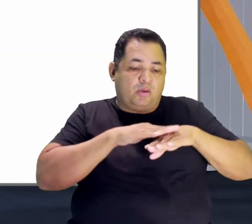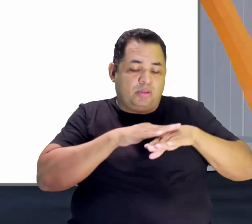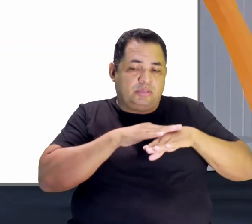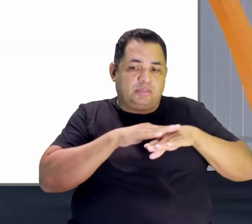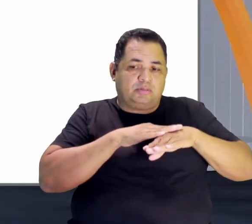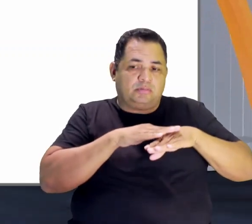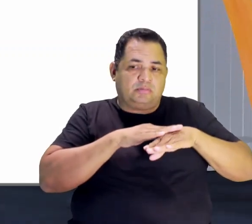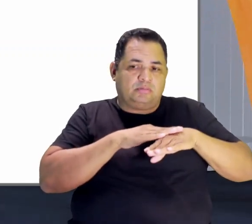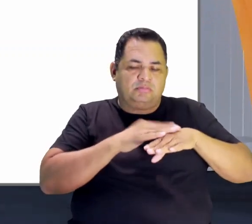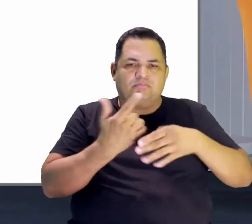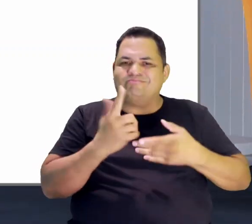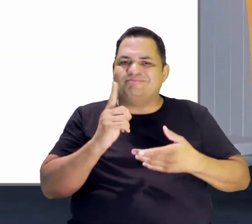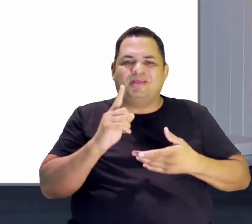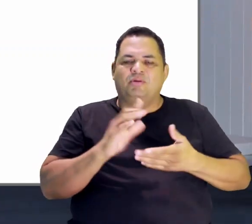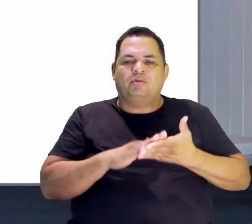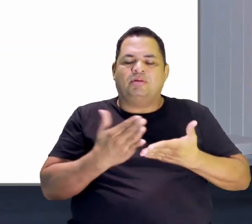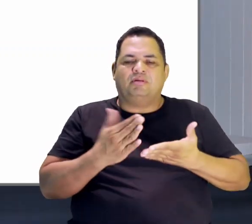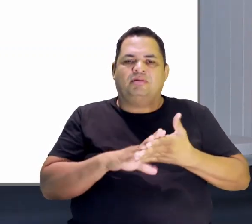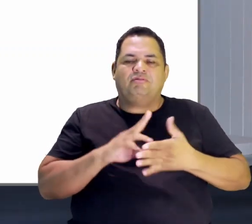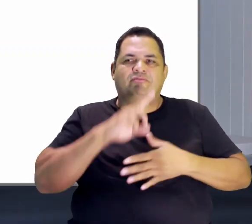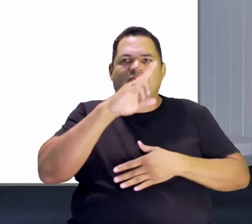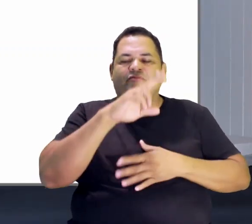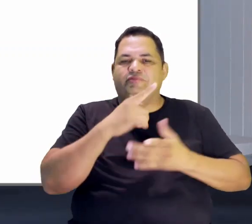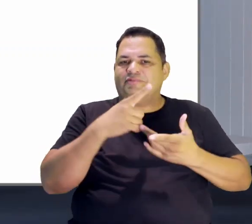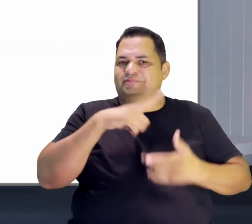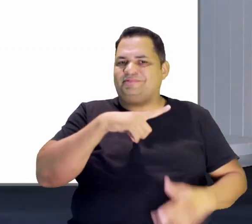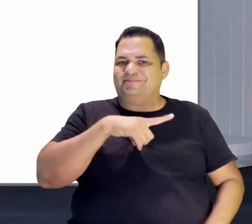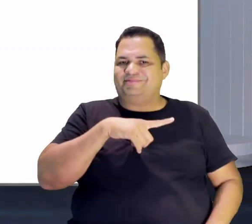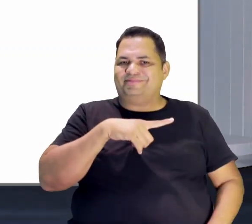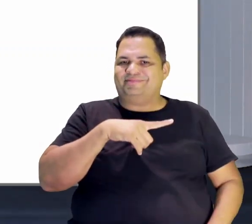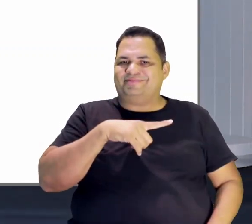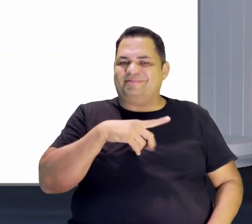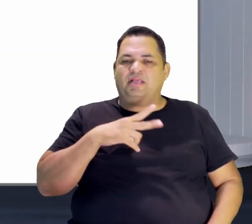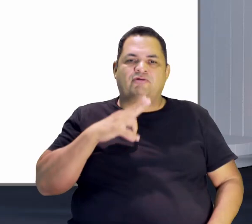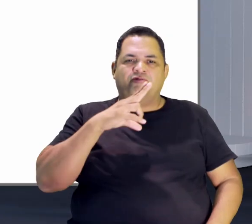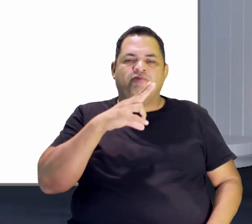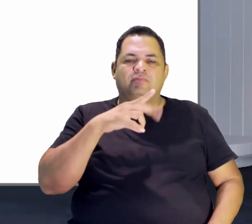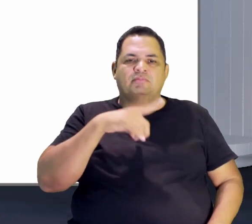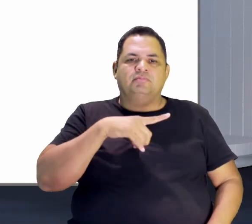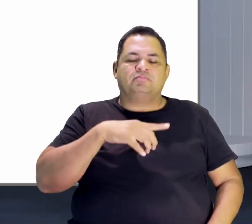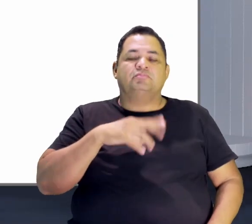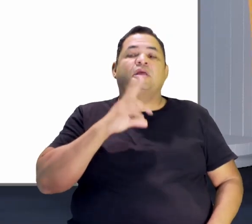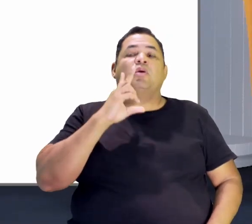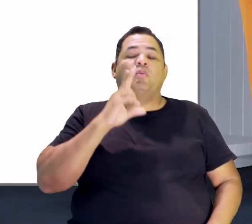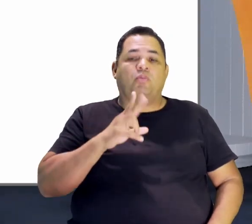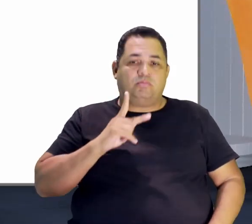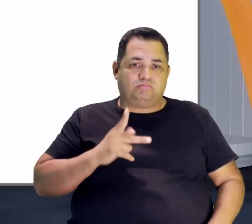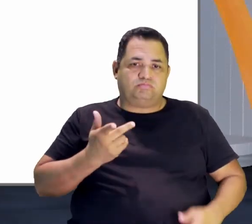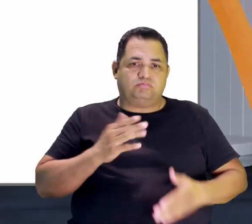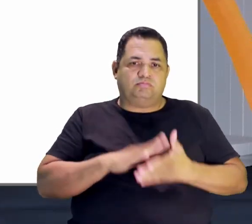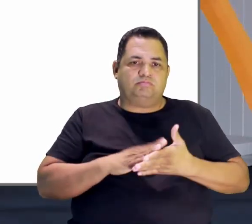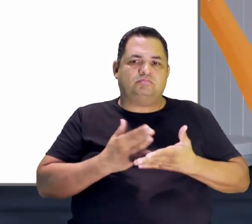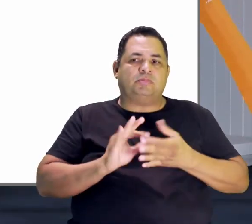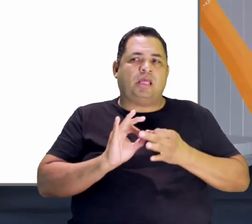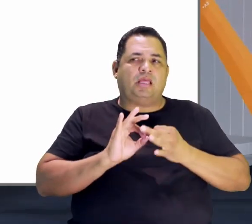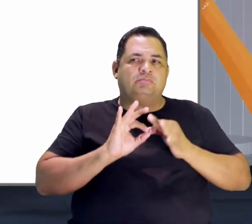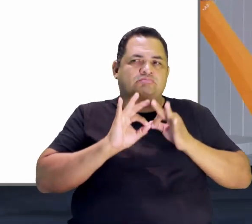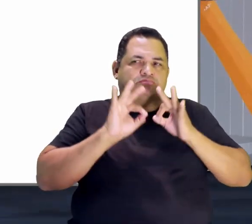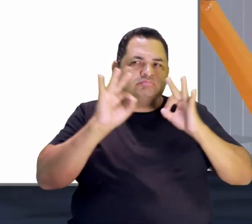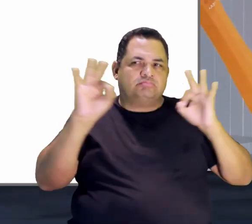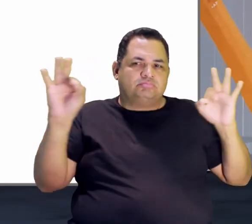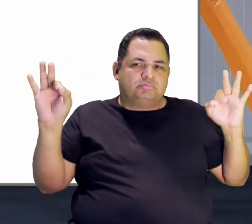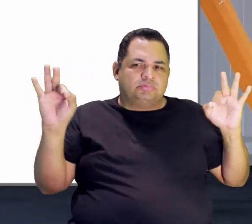atrito, não era a força que deixou de atuar. A força fazia que a mesma força iria cada vez mais longe se